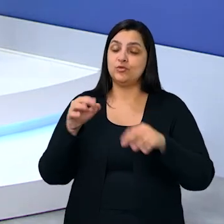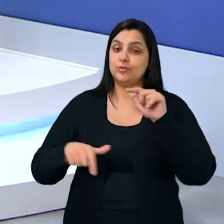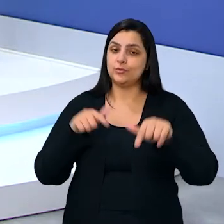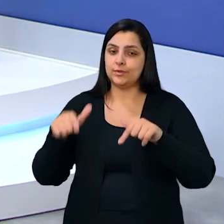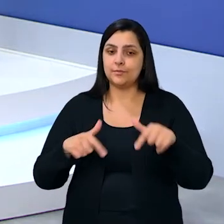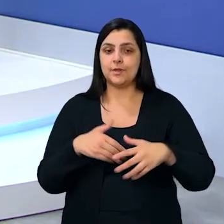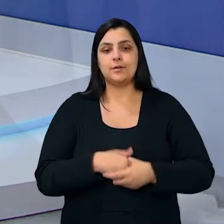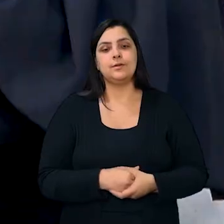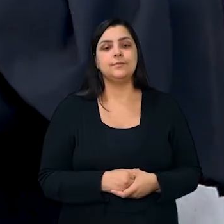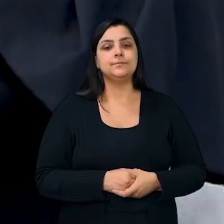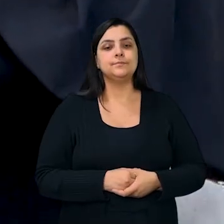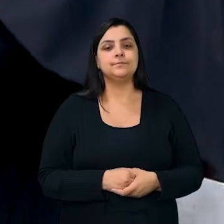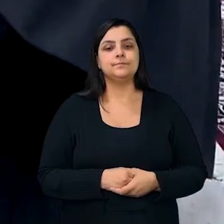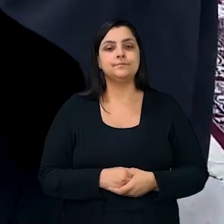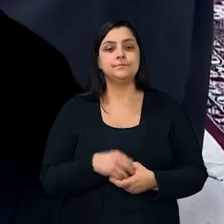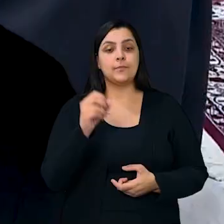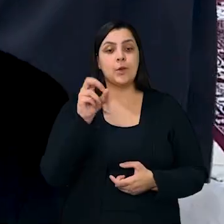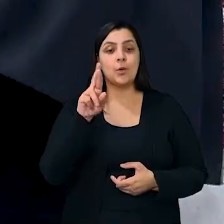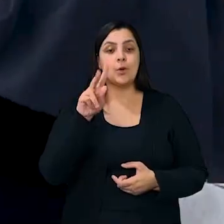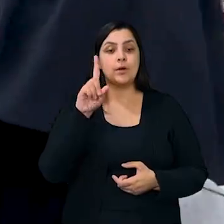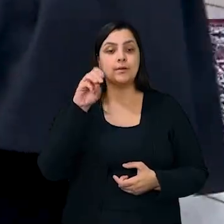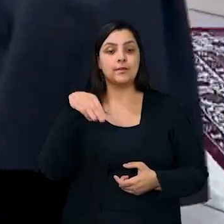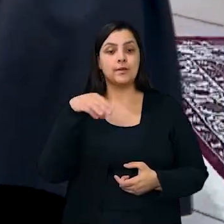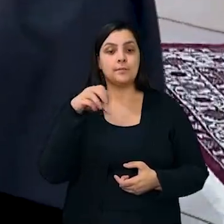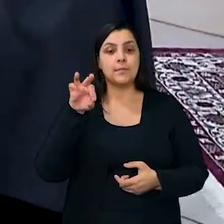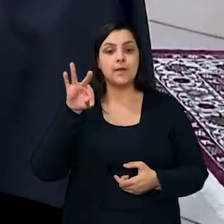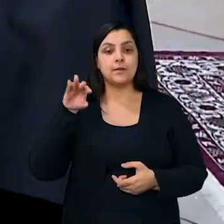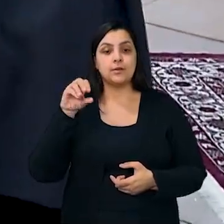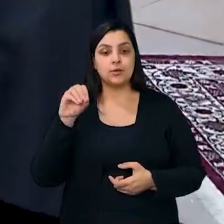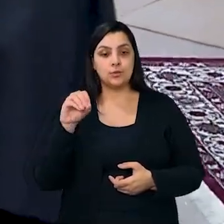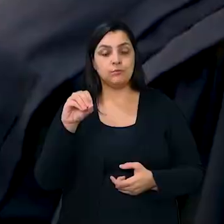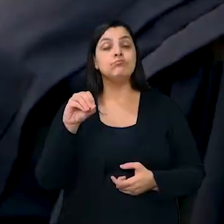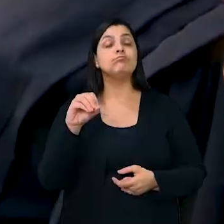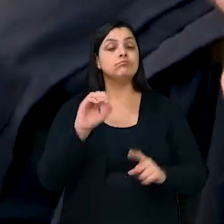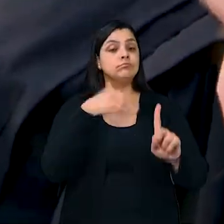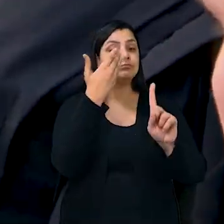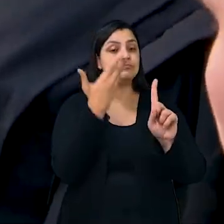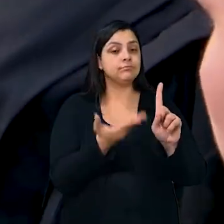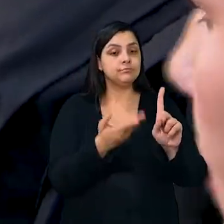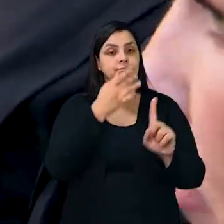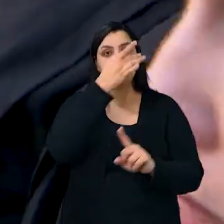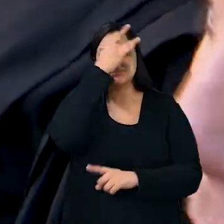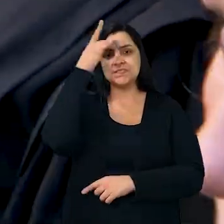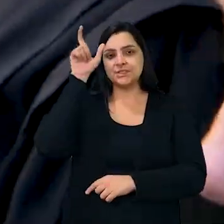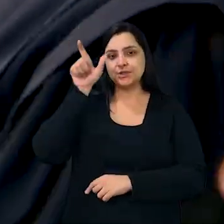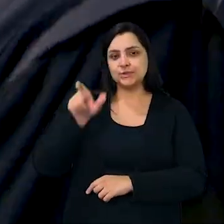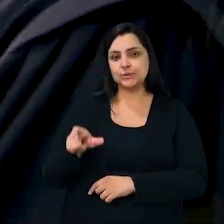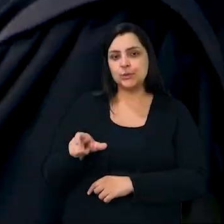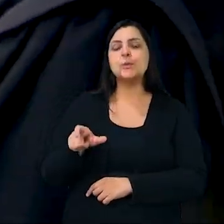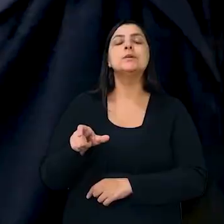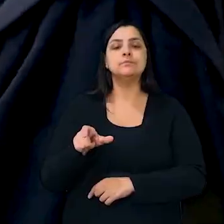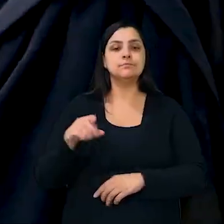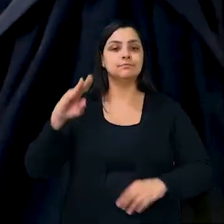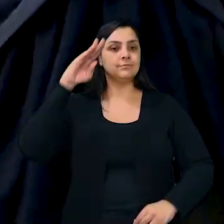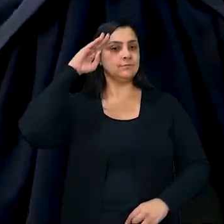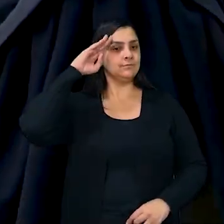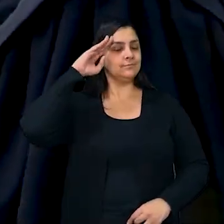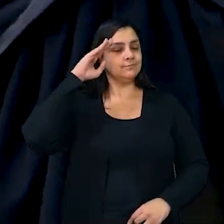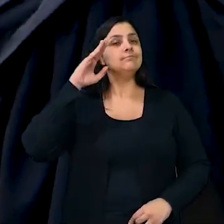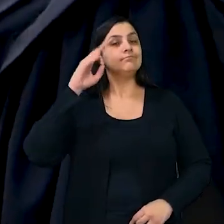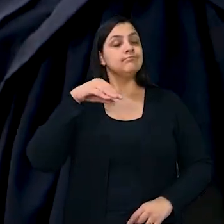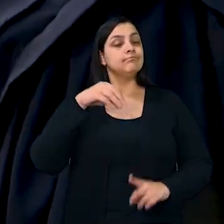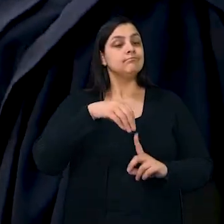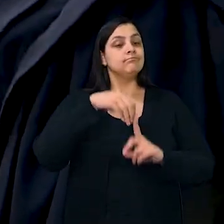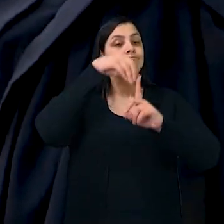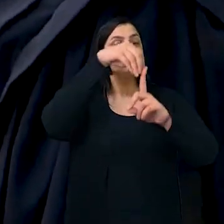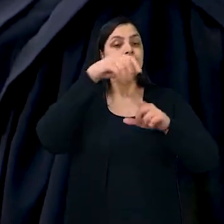justiça trabalhista. A Ordem do Mérito Judiciário do Trabalho homenageia personalidades civis e militares que